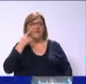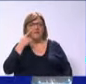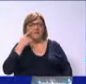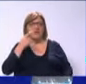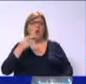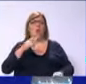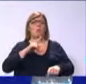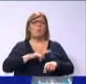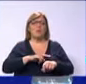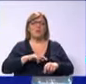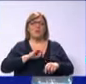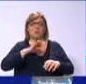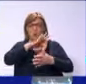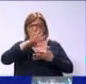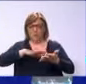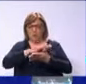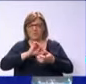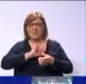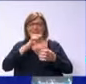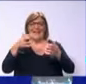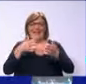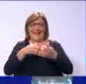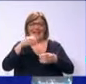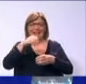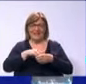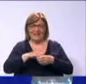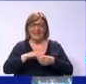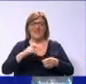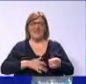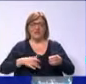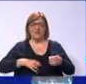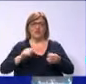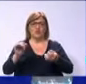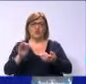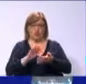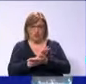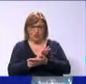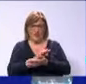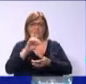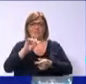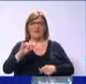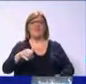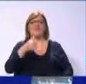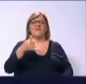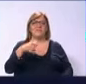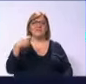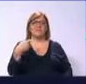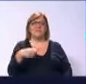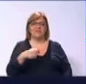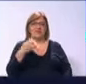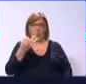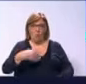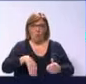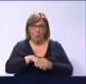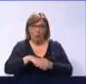na guerra interna entre o director do jornal josé nuno martins eo vice presidente saiu do ar municípios nosso foco no porto santo